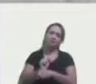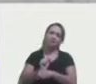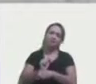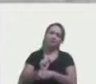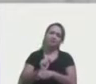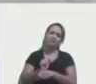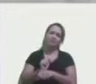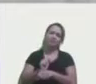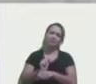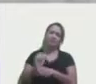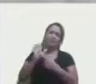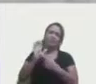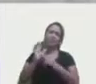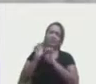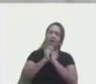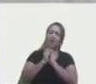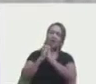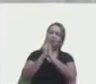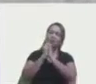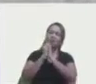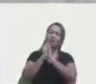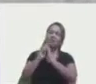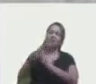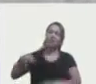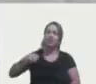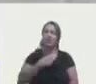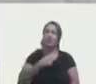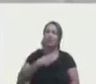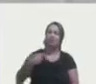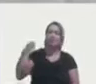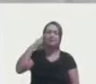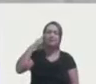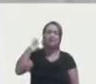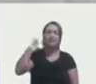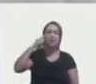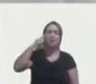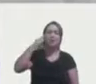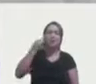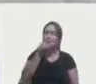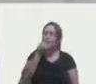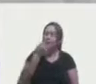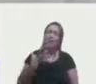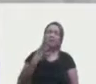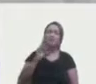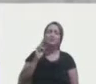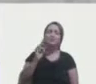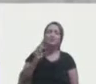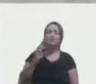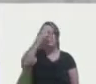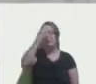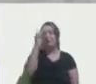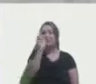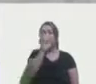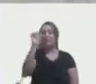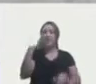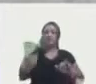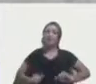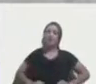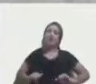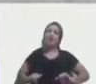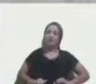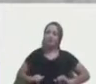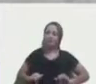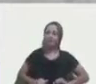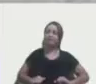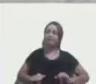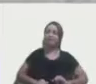nossas orações as nossas energias positivas para as pessoas que estão sofrendo lá né é muito sério